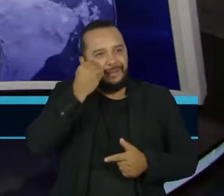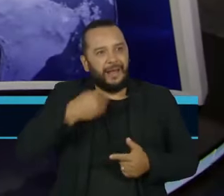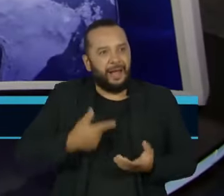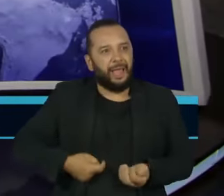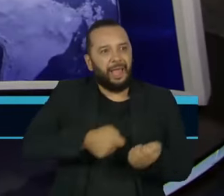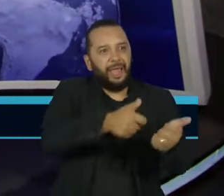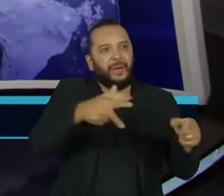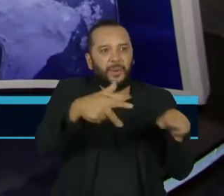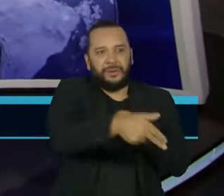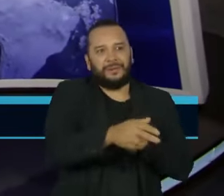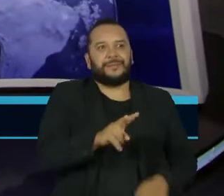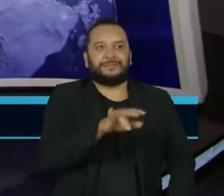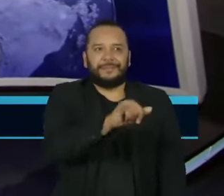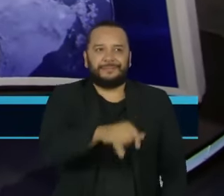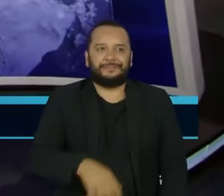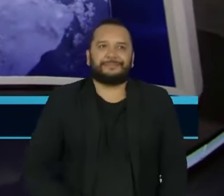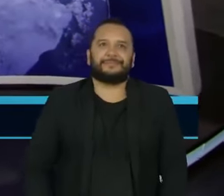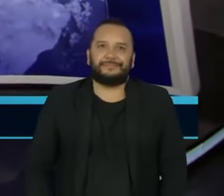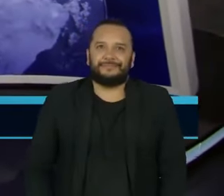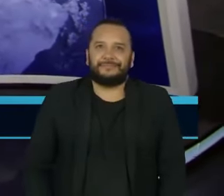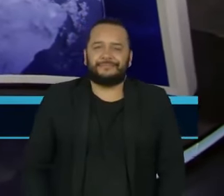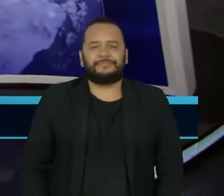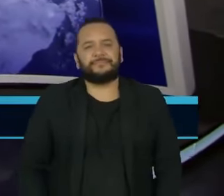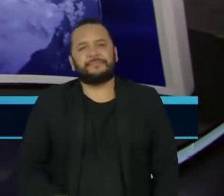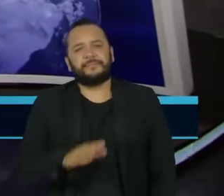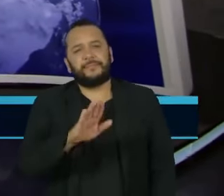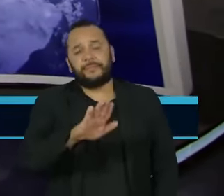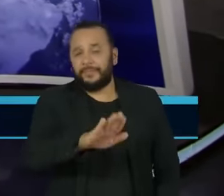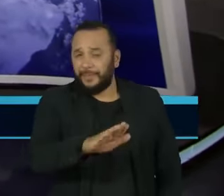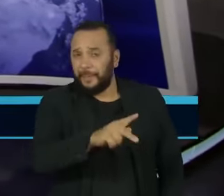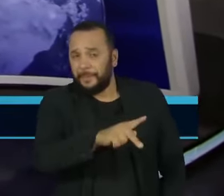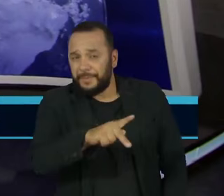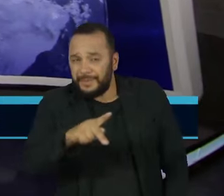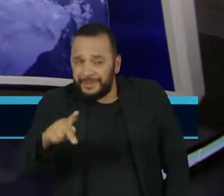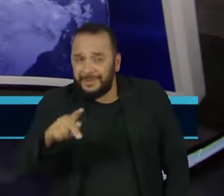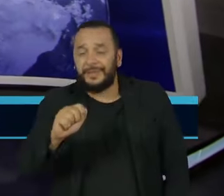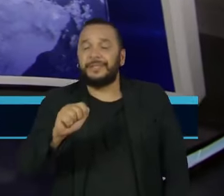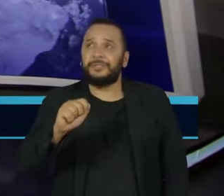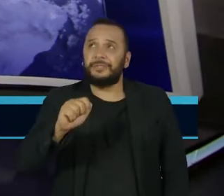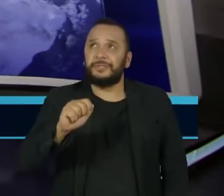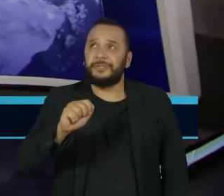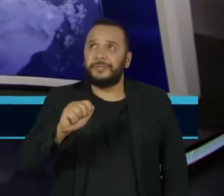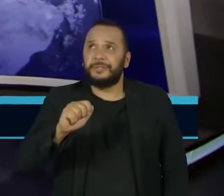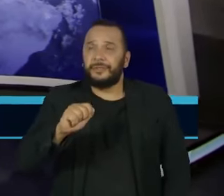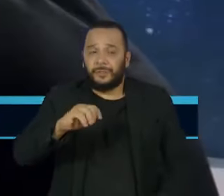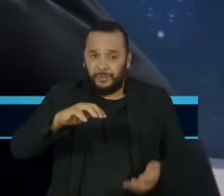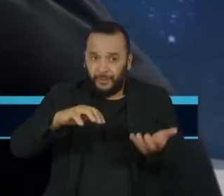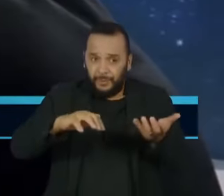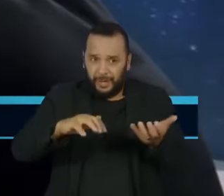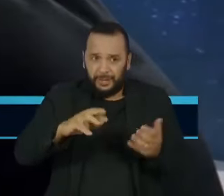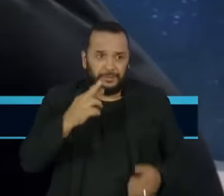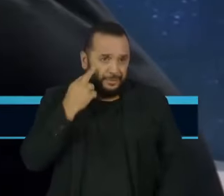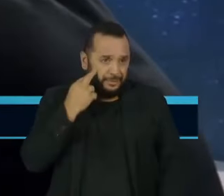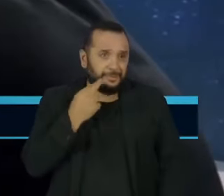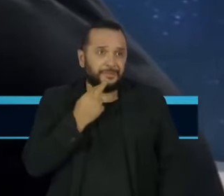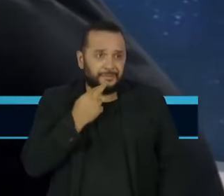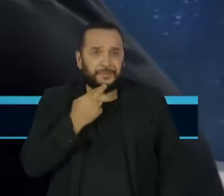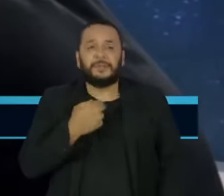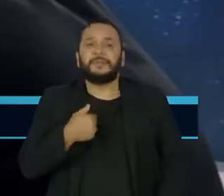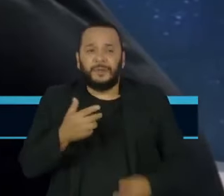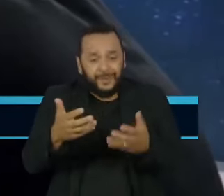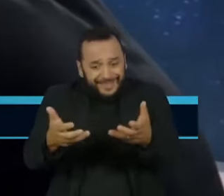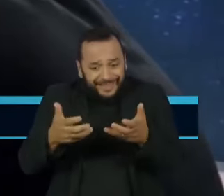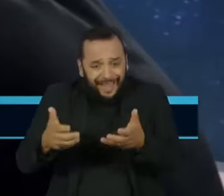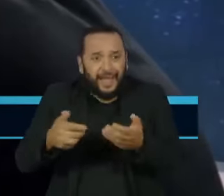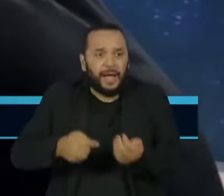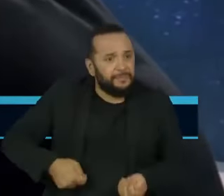agora Pondé a gente viu aí o presidente do congresso o Rodrigo Pacheco falando que os legisladores abraçaram o déficit zero mas